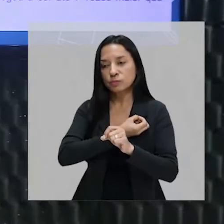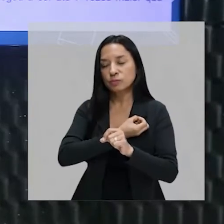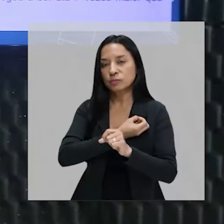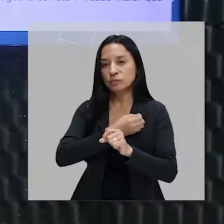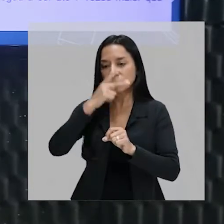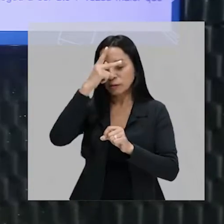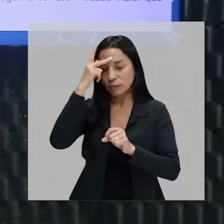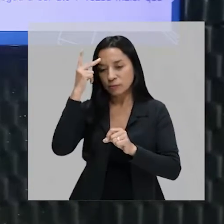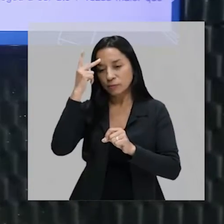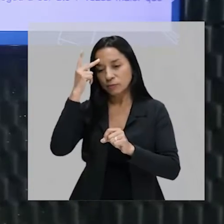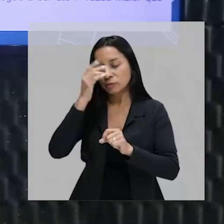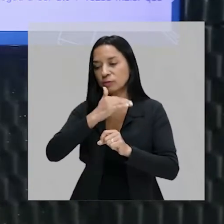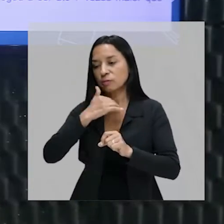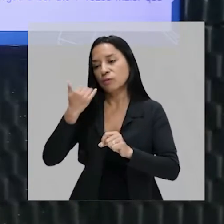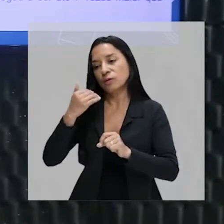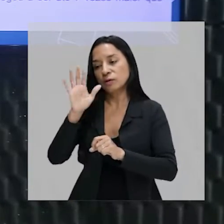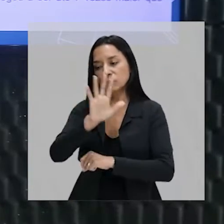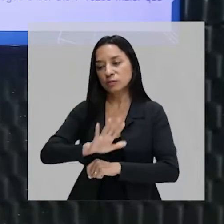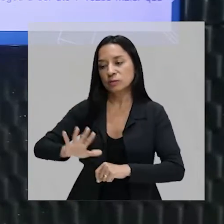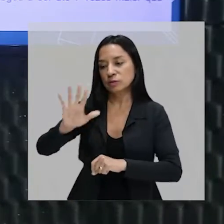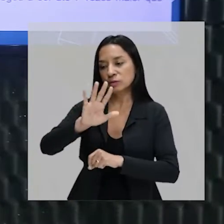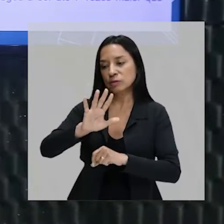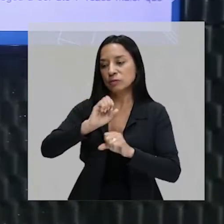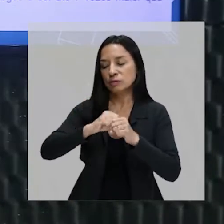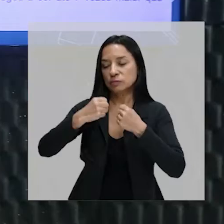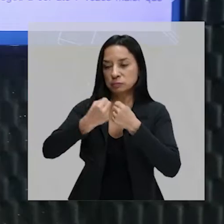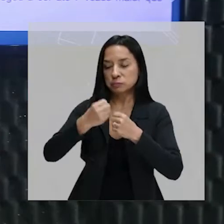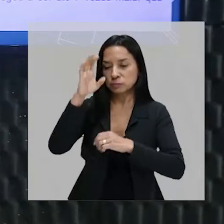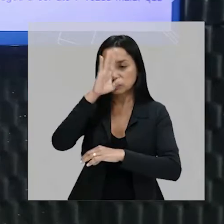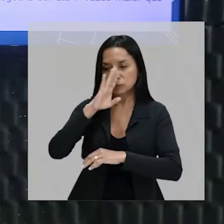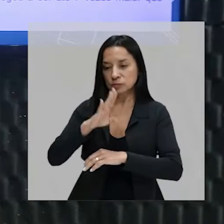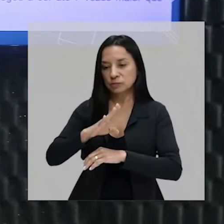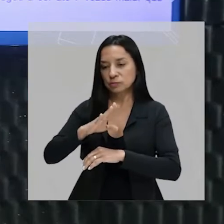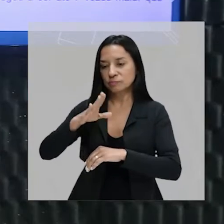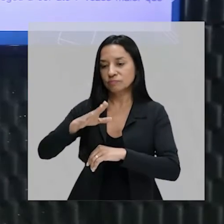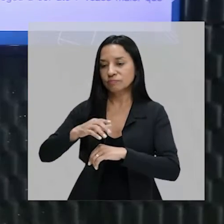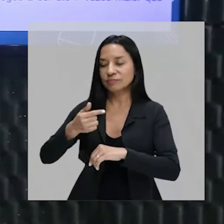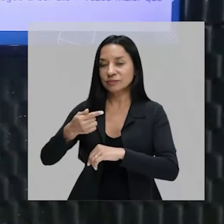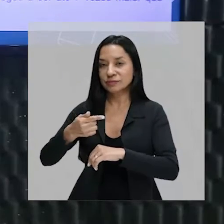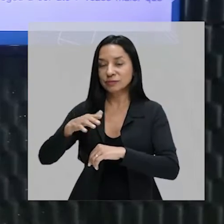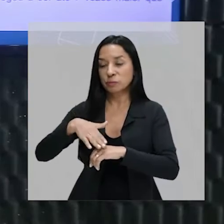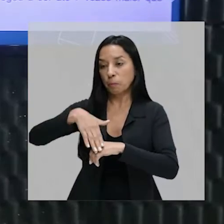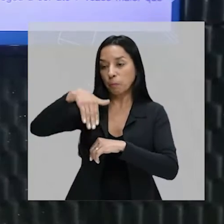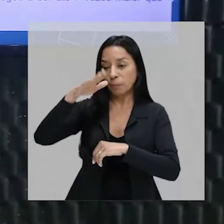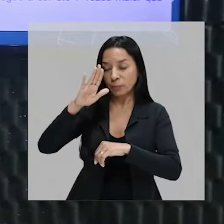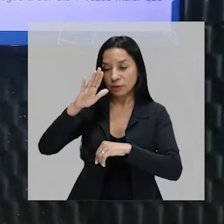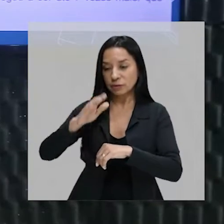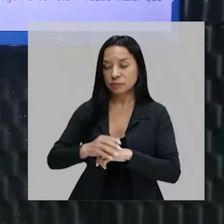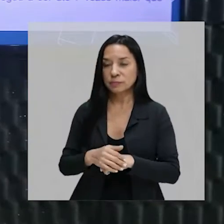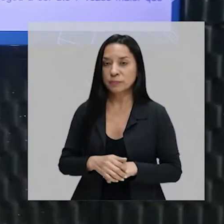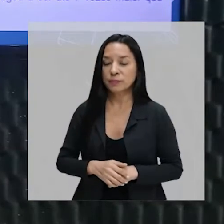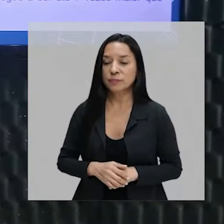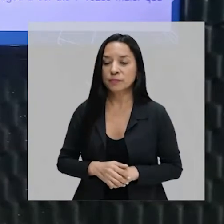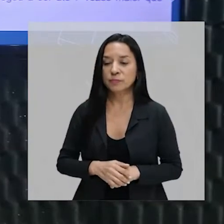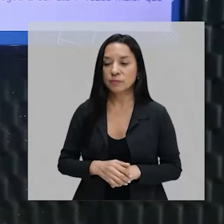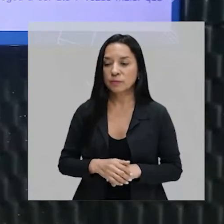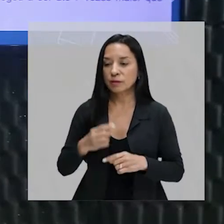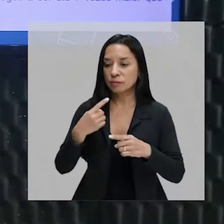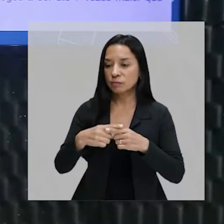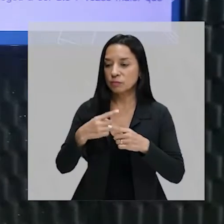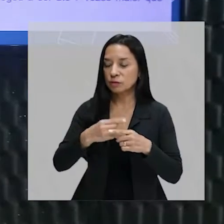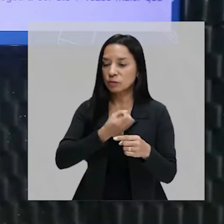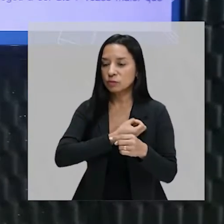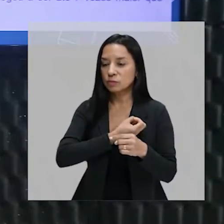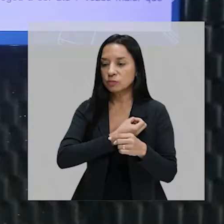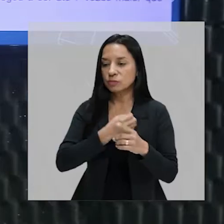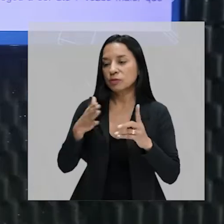pessoas que morreram em geral na sociedade Brasileira sete vezes mais e por conta do